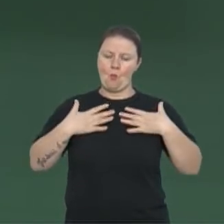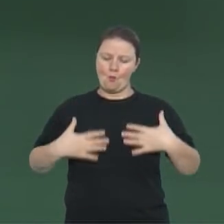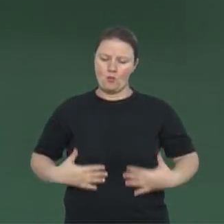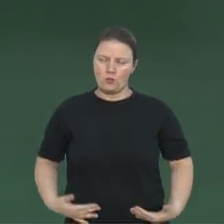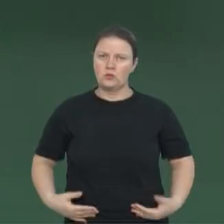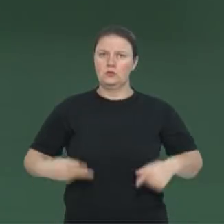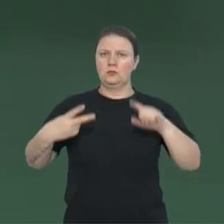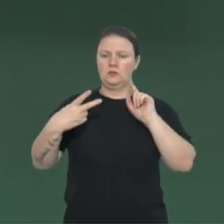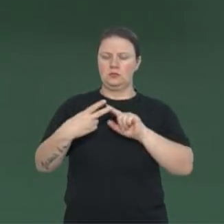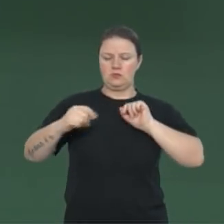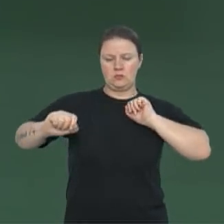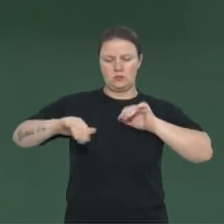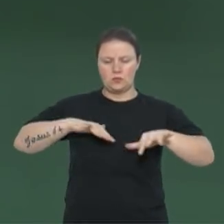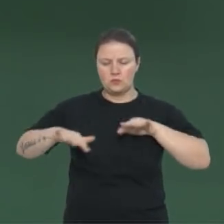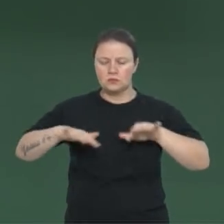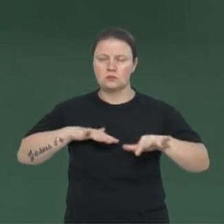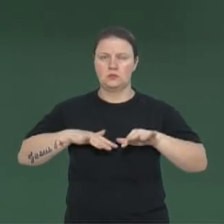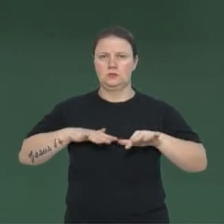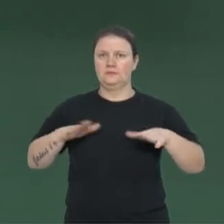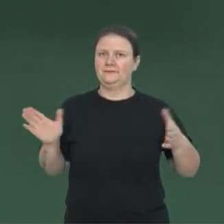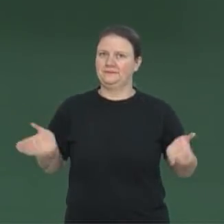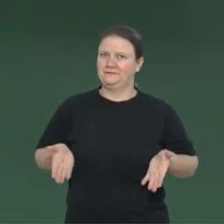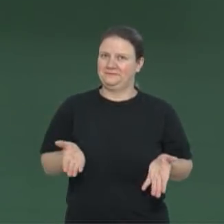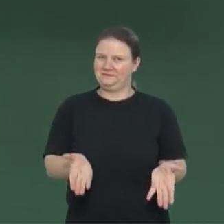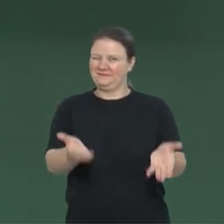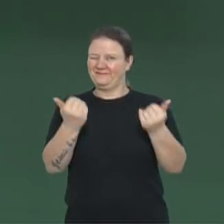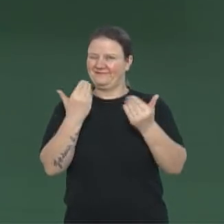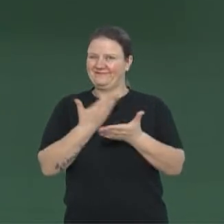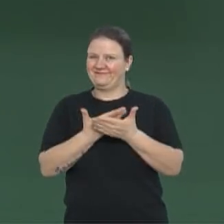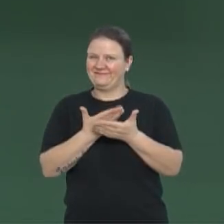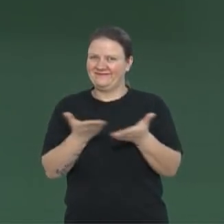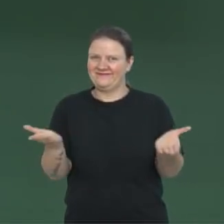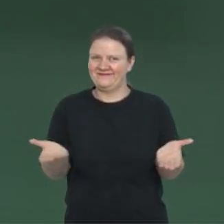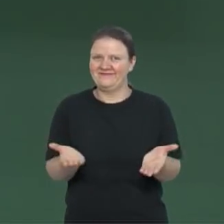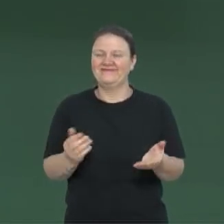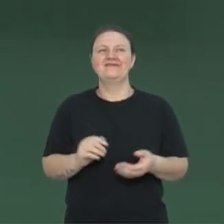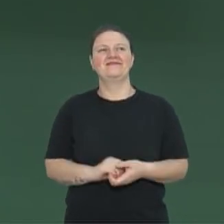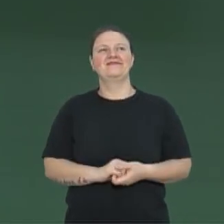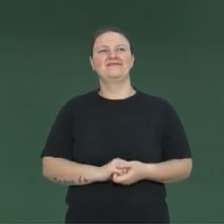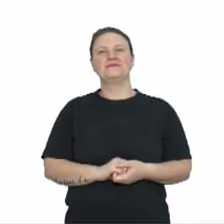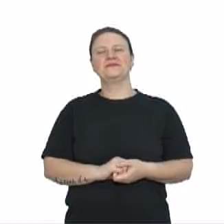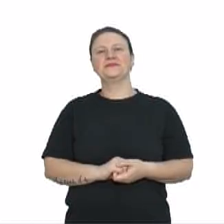movimento. Então agora, vamos para a aula de hoje?